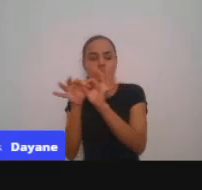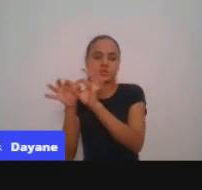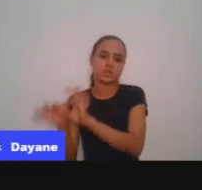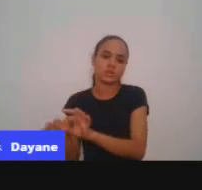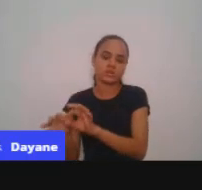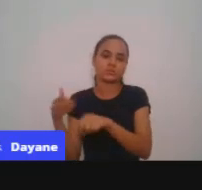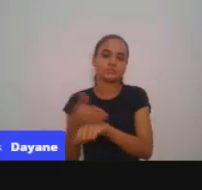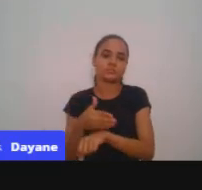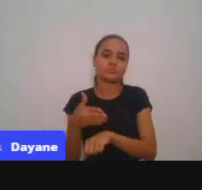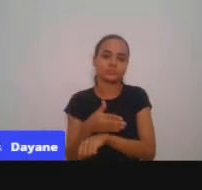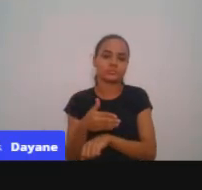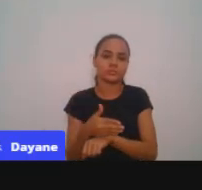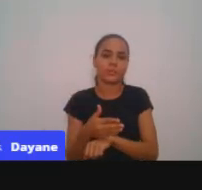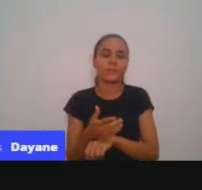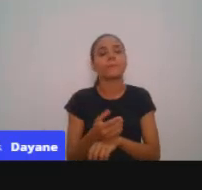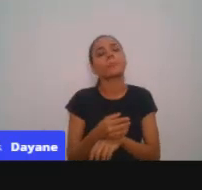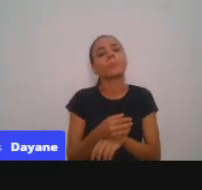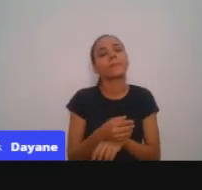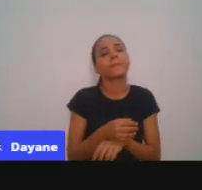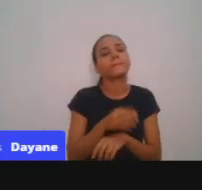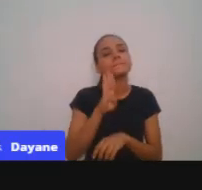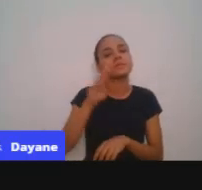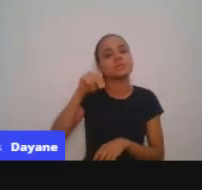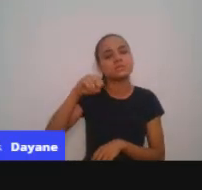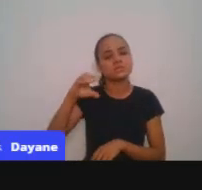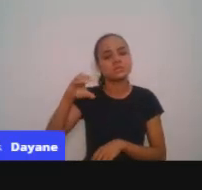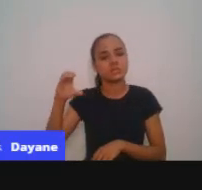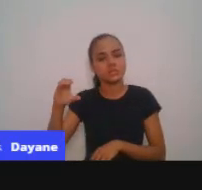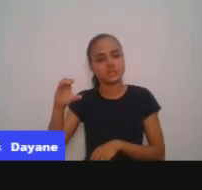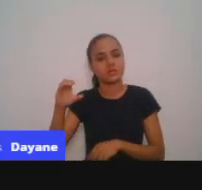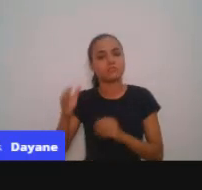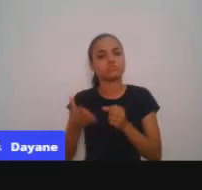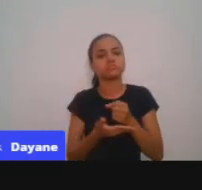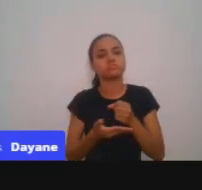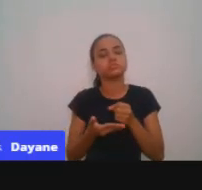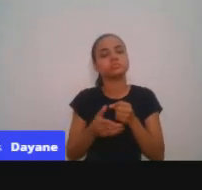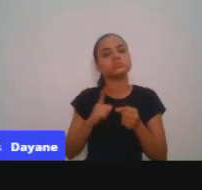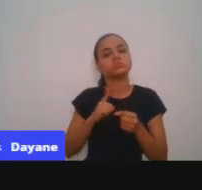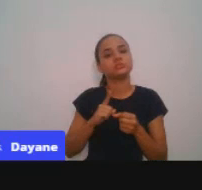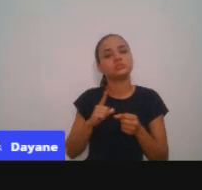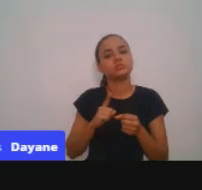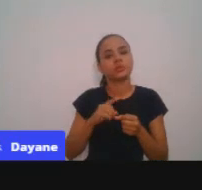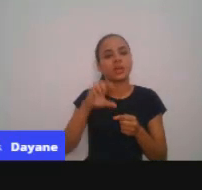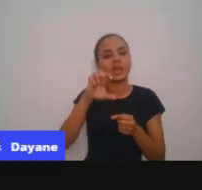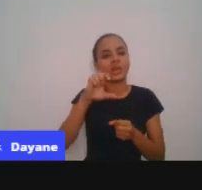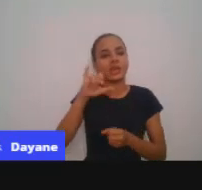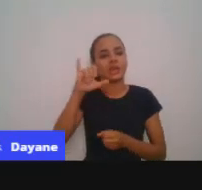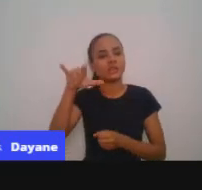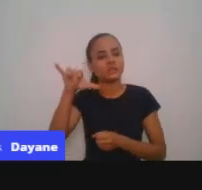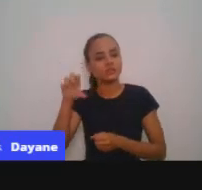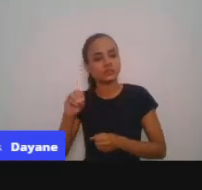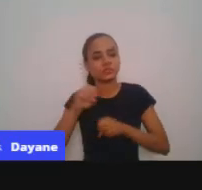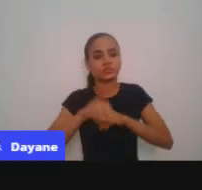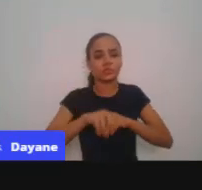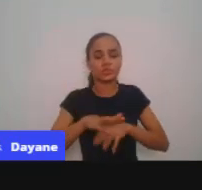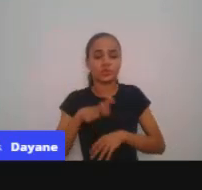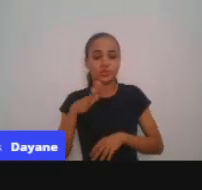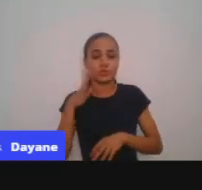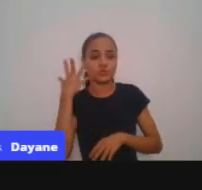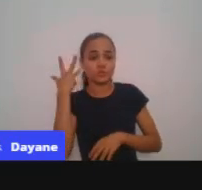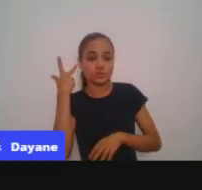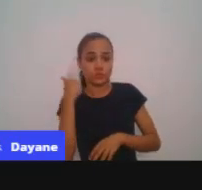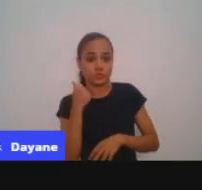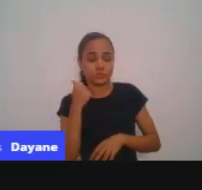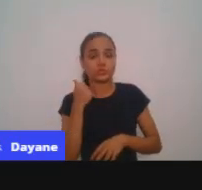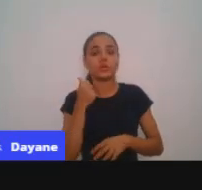BNCC, nós temos, então, o eixo da educação infantil sendo as interações e as brincadeiras. Então, aqui